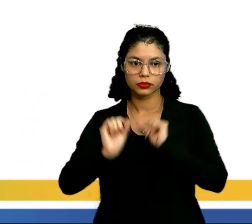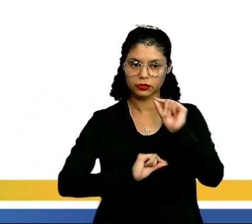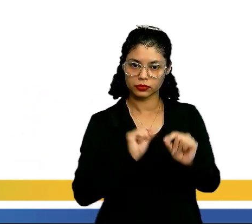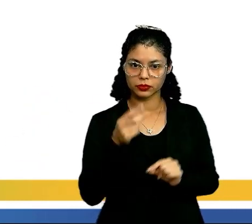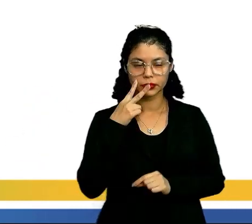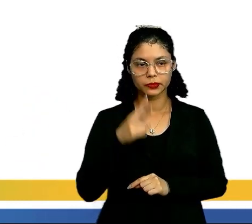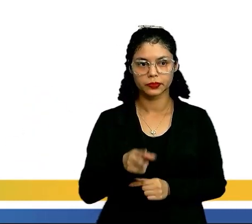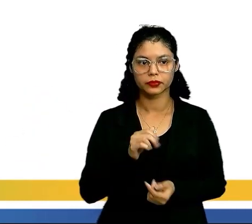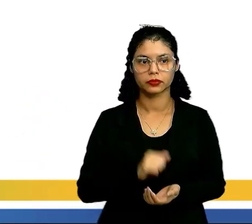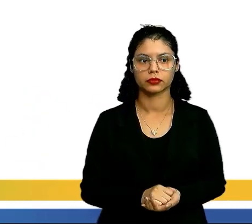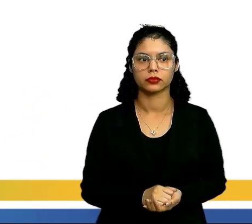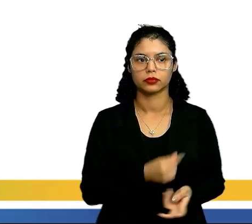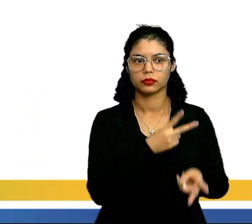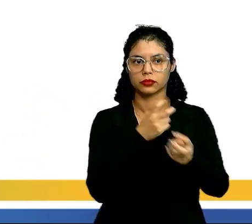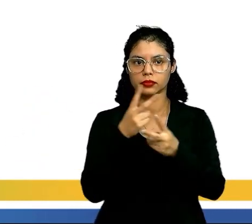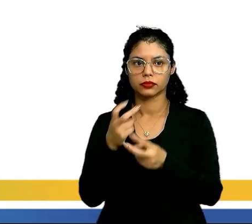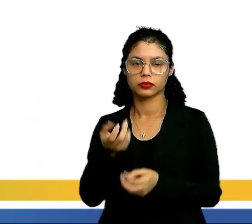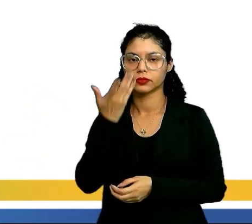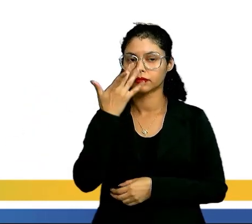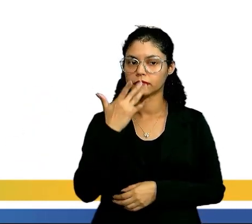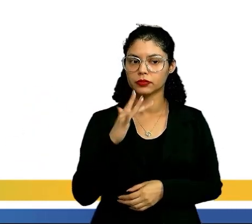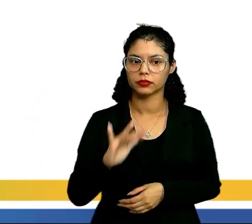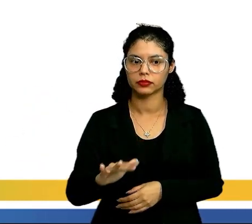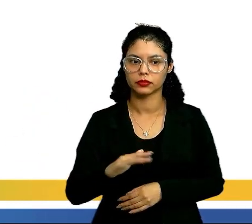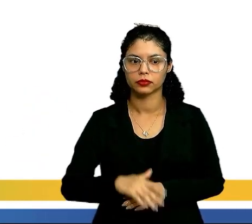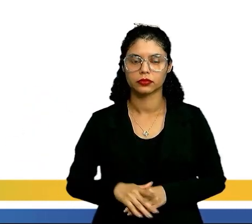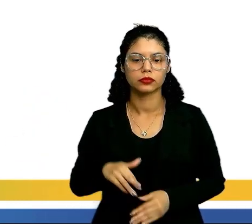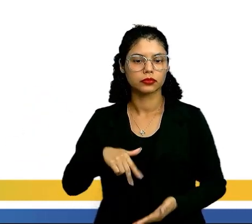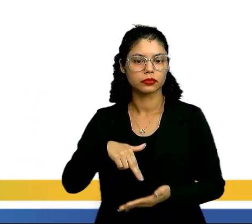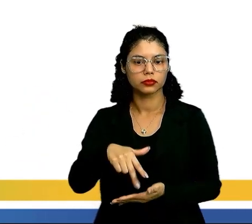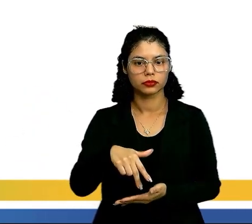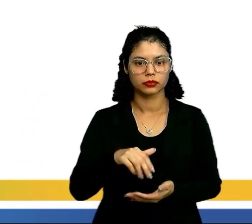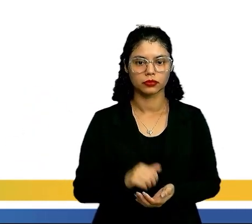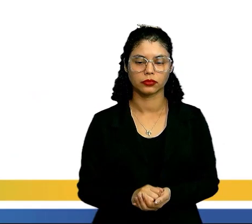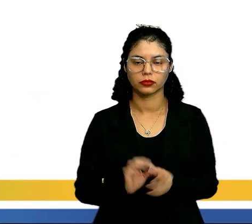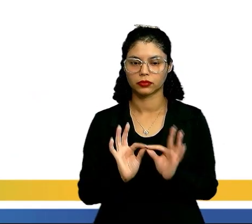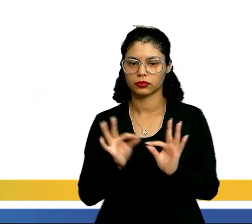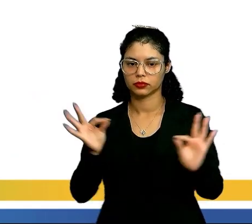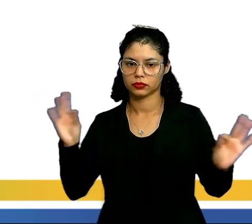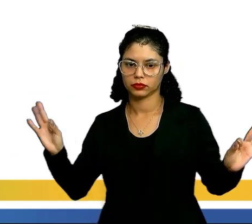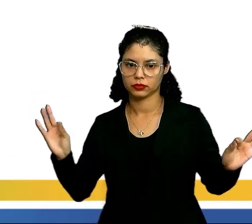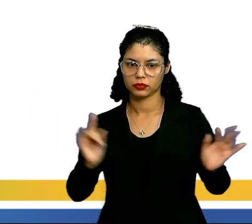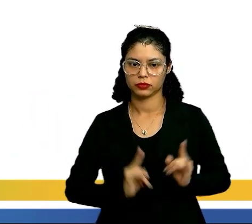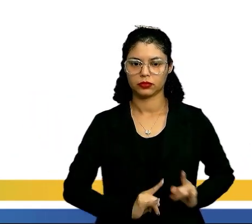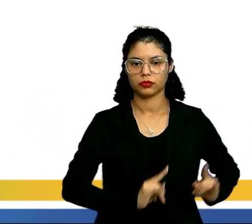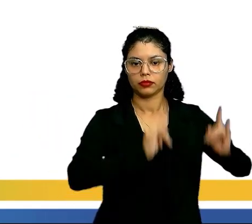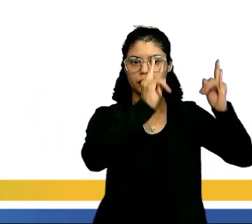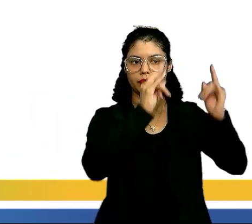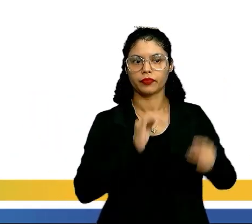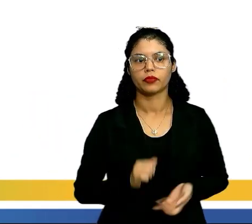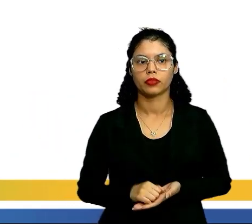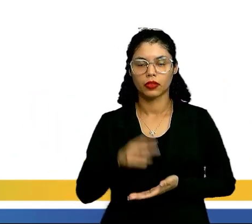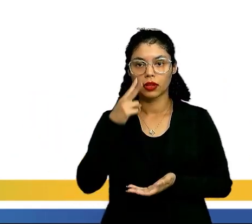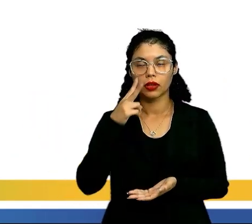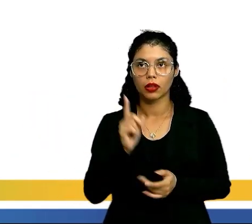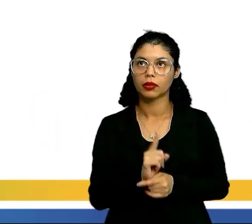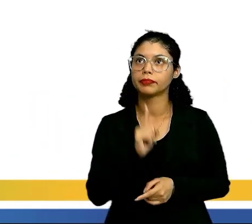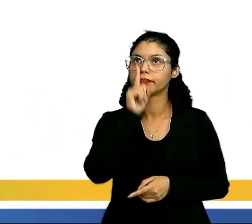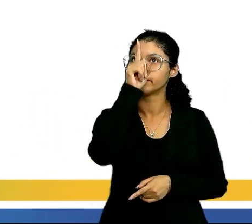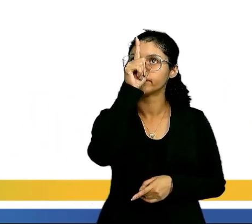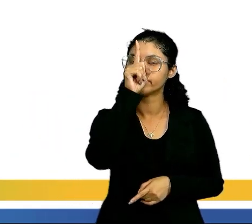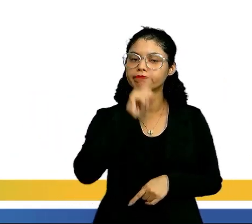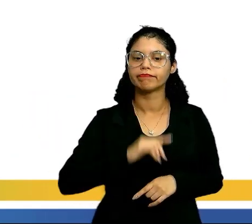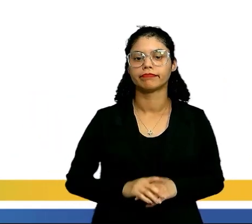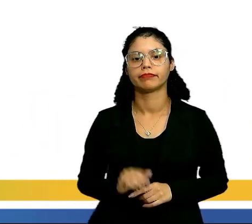aí. Observe que a criança está um pouco distante do prédio, mas ela está olhando para